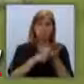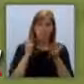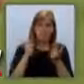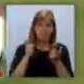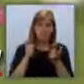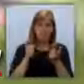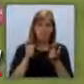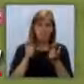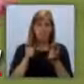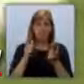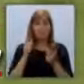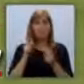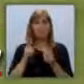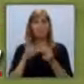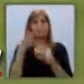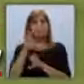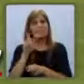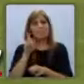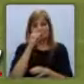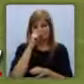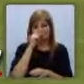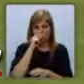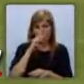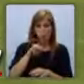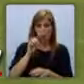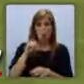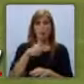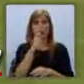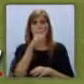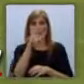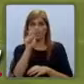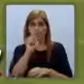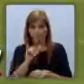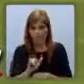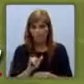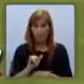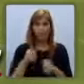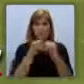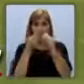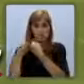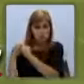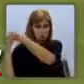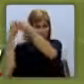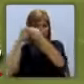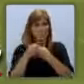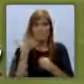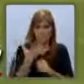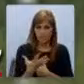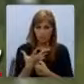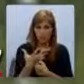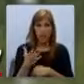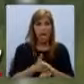finalmente com a Eusébio Cup em Monterrey. São 5 jogos com adversários de qualidade, antes do pontapé de saída da época,